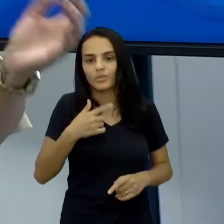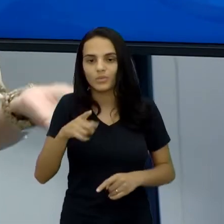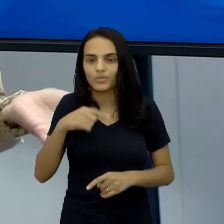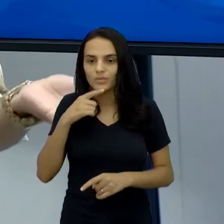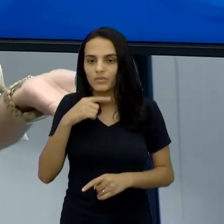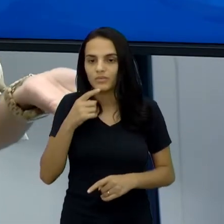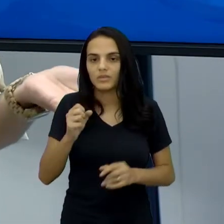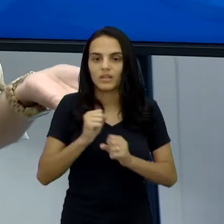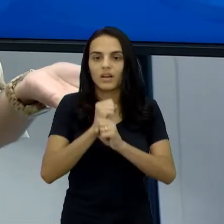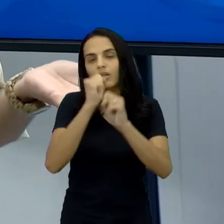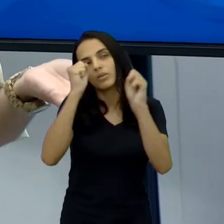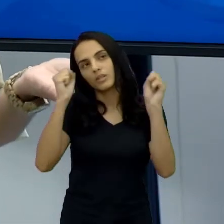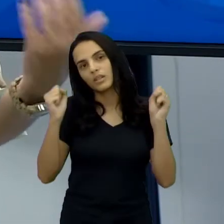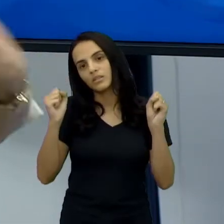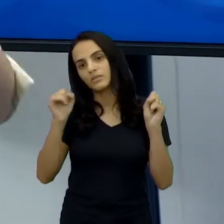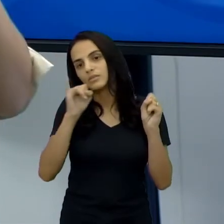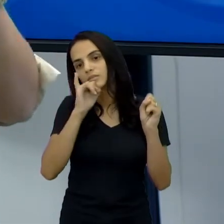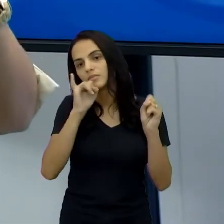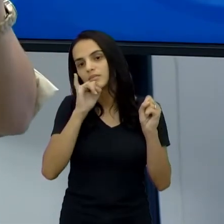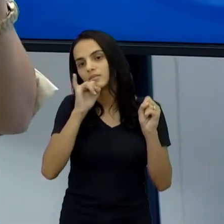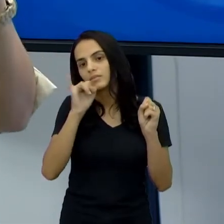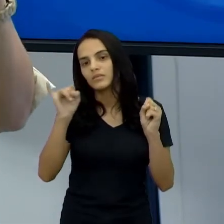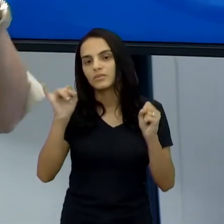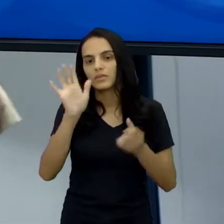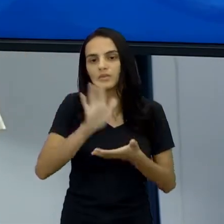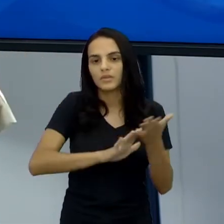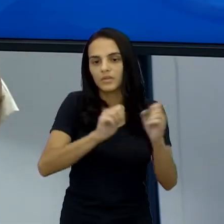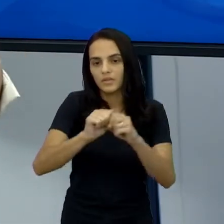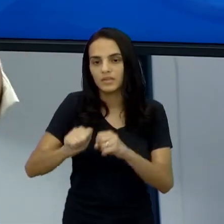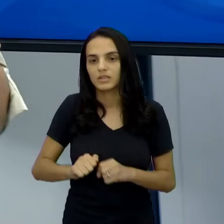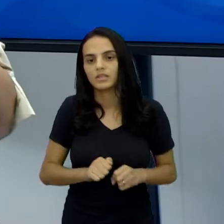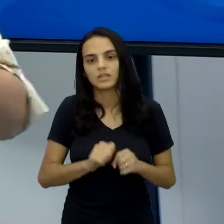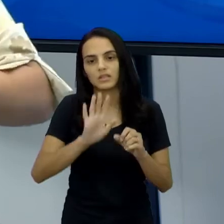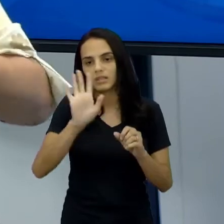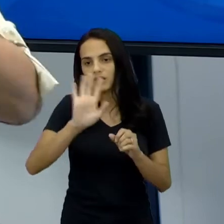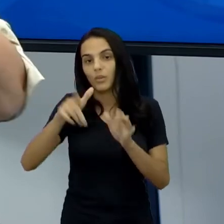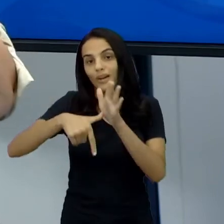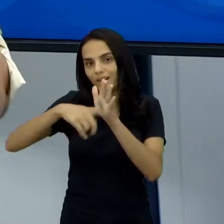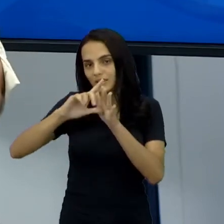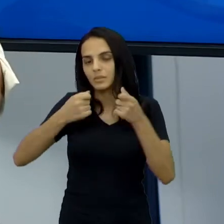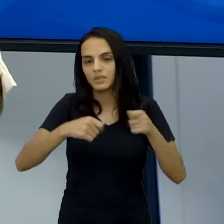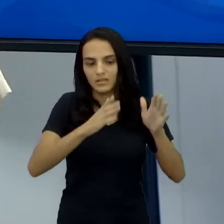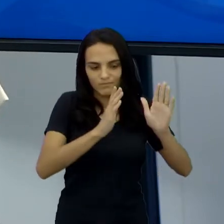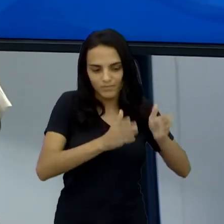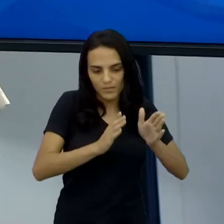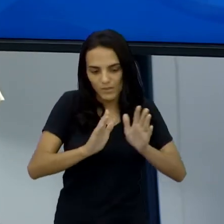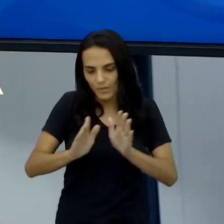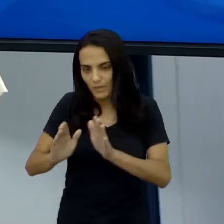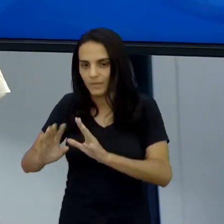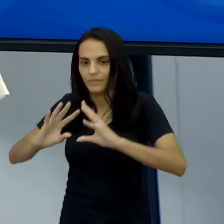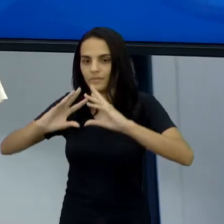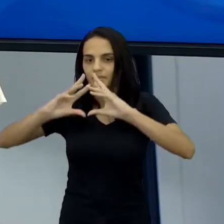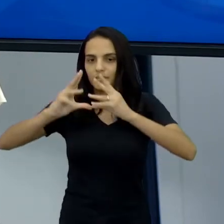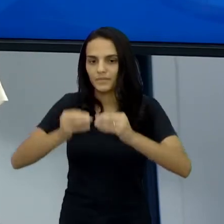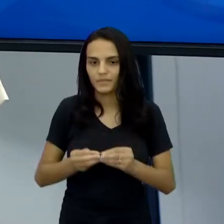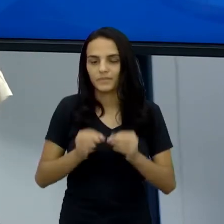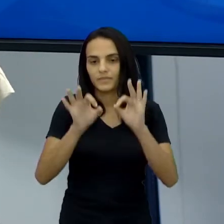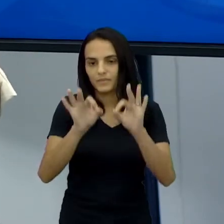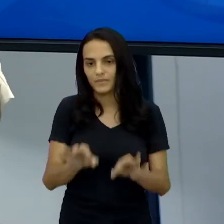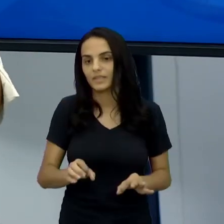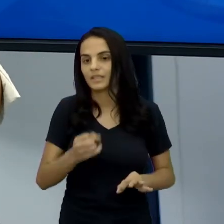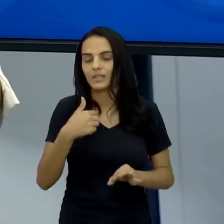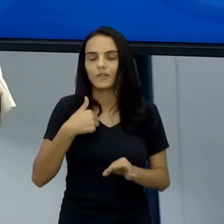ó, acordei, vou lá sair fazendo. Não, eu tenho que planejar, programar. Senão eu